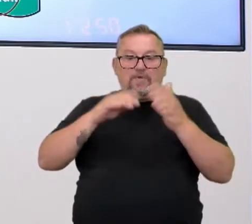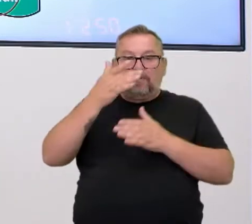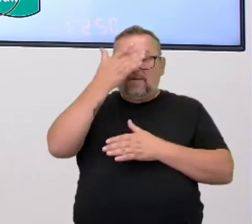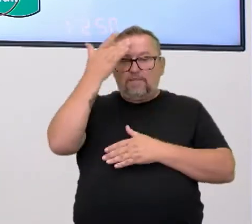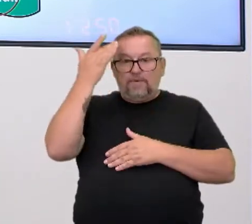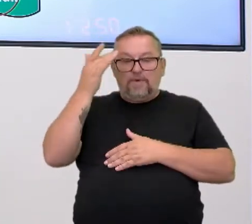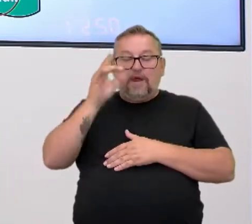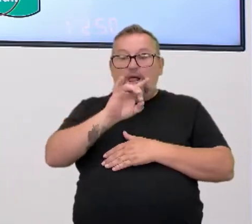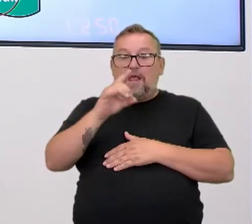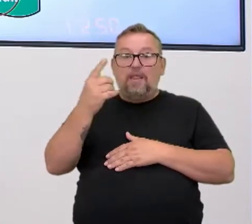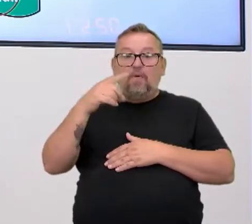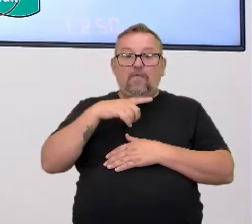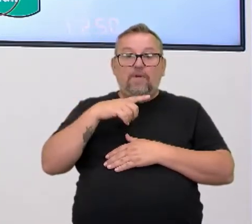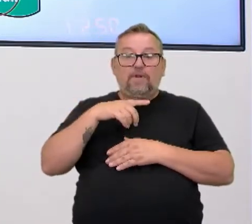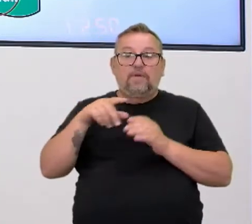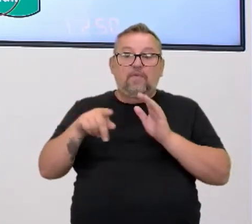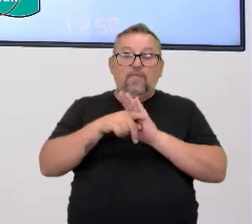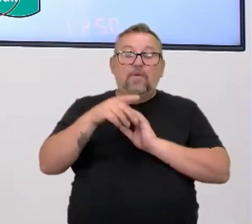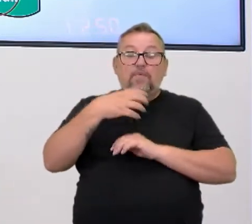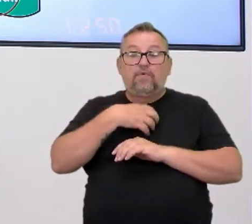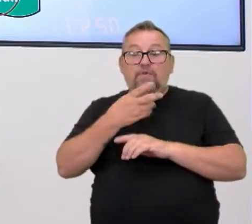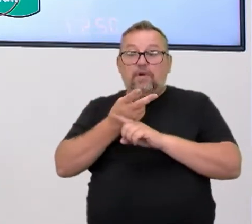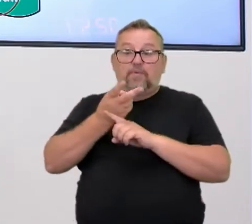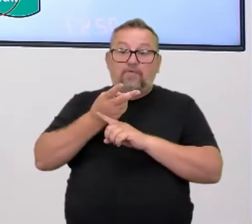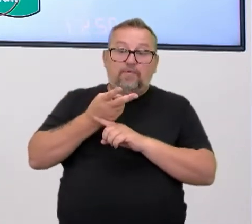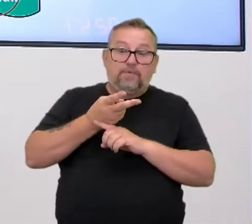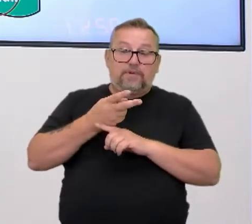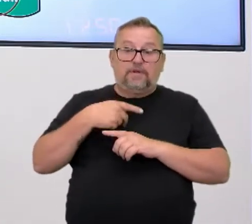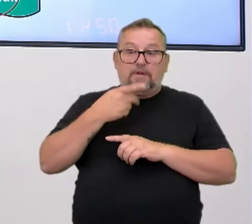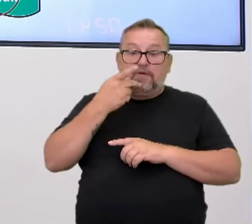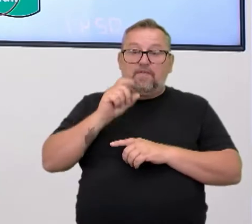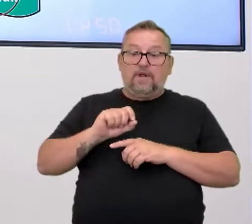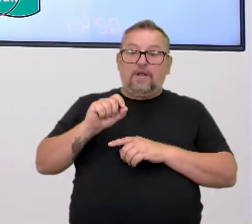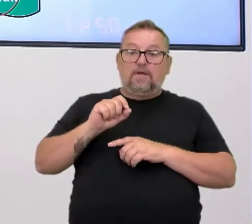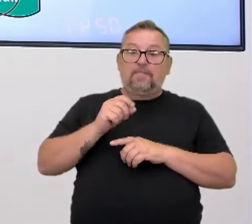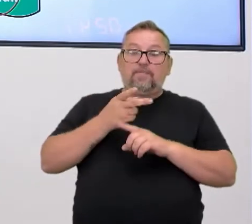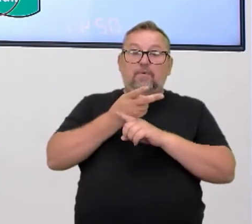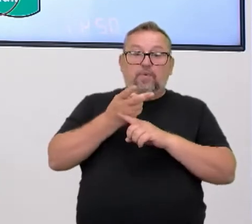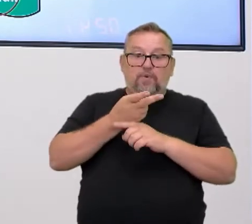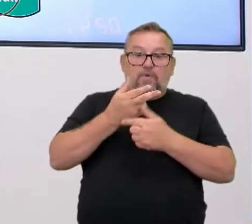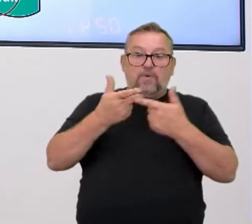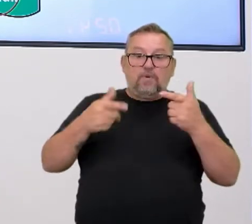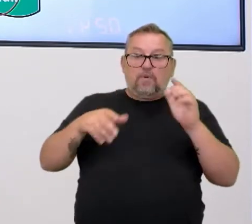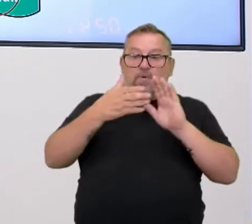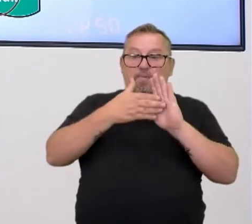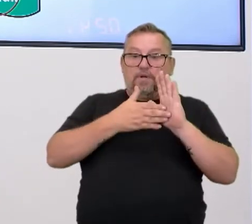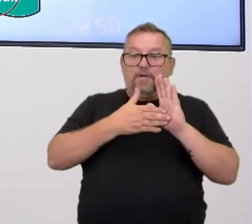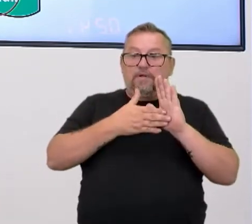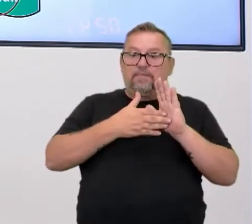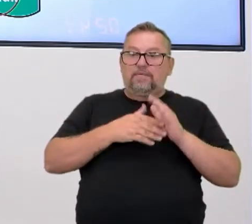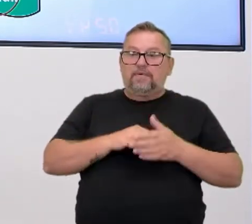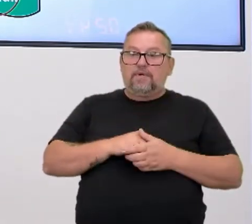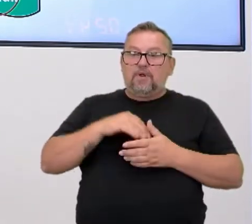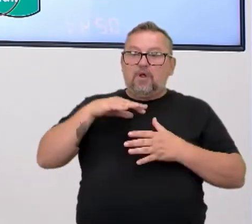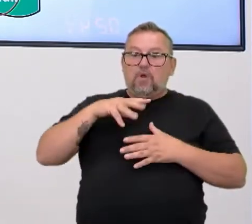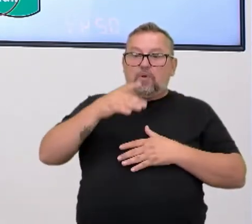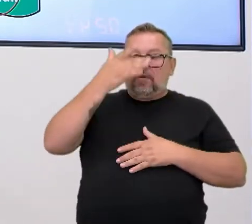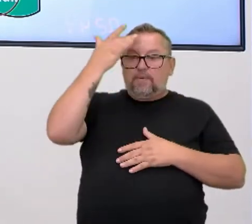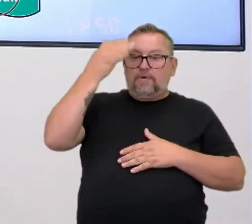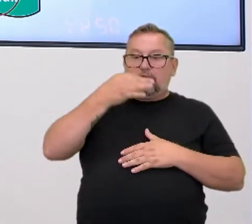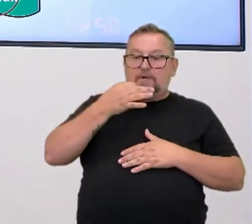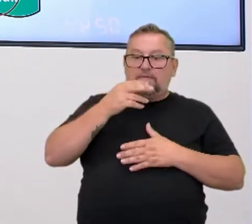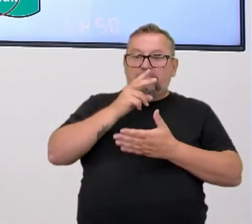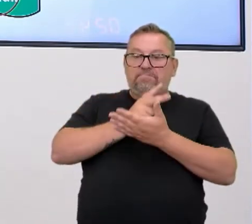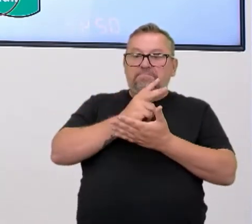mundo. Cada um vai ter a sua busca. Se eu falar para vocês, buscam algo com planejamento financeiro, todo mundo vai achar a